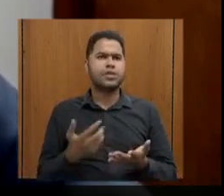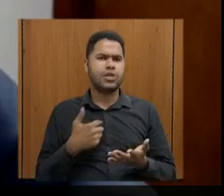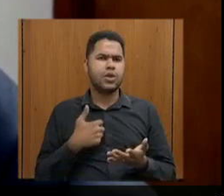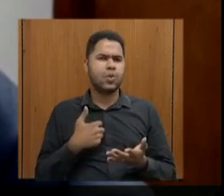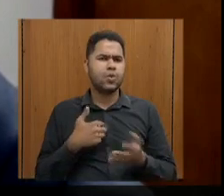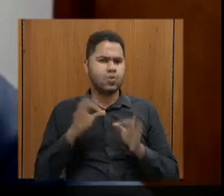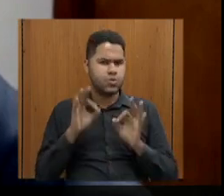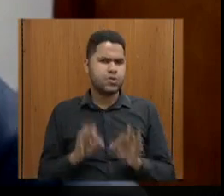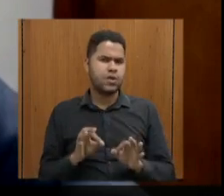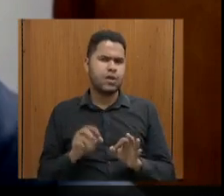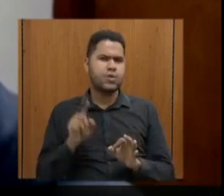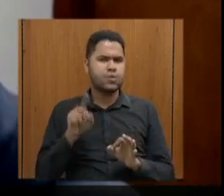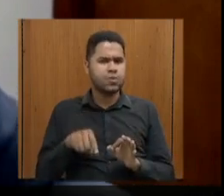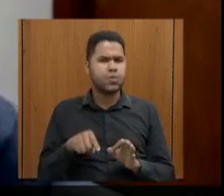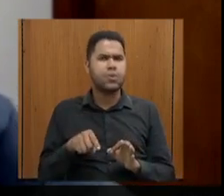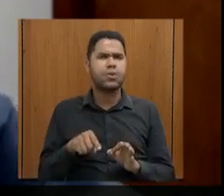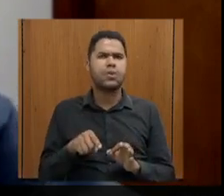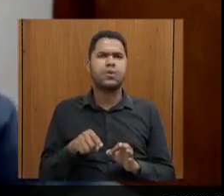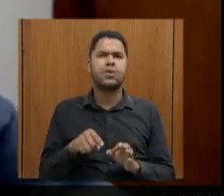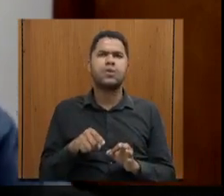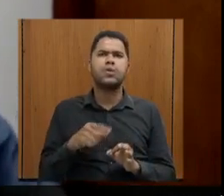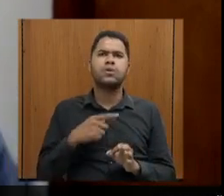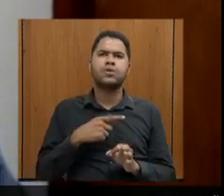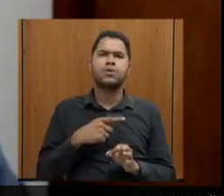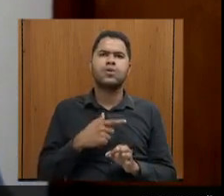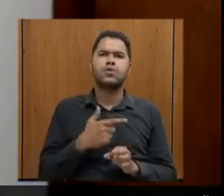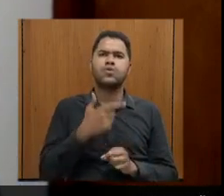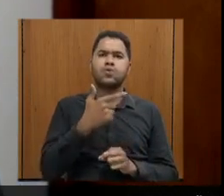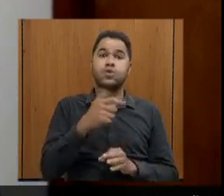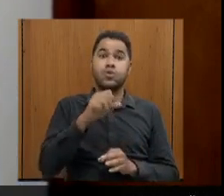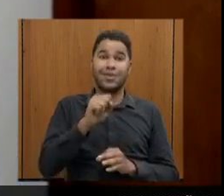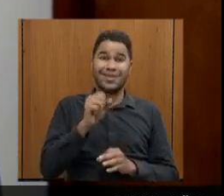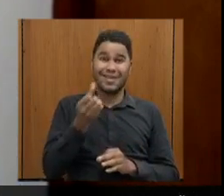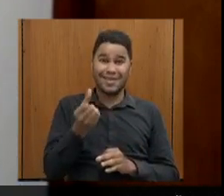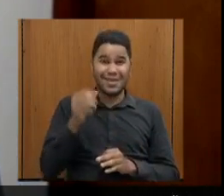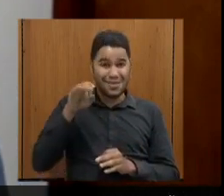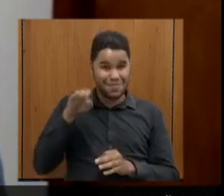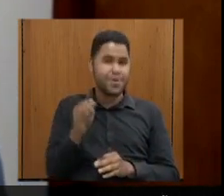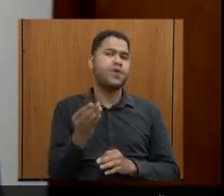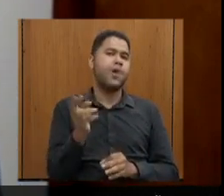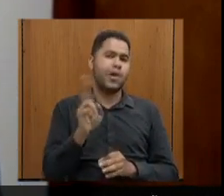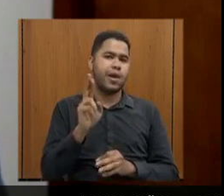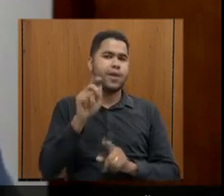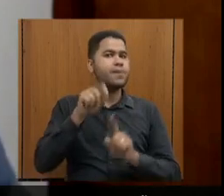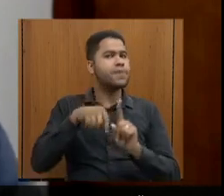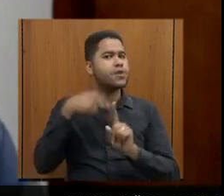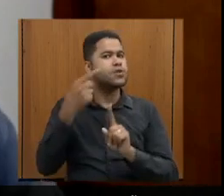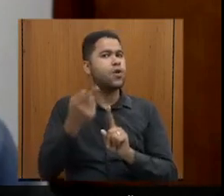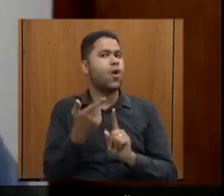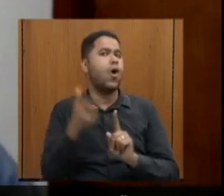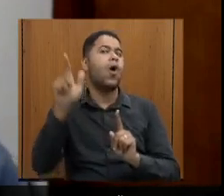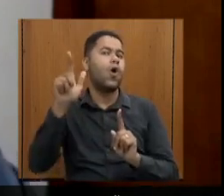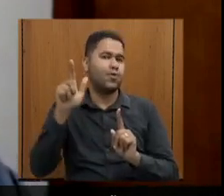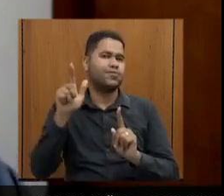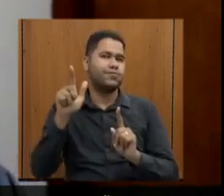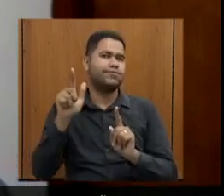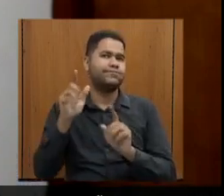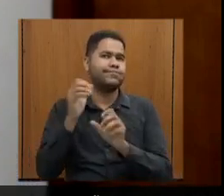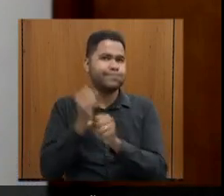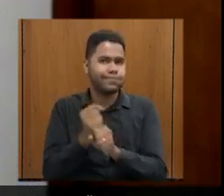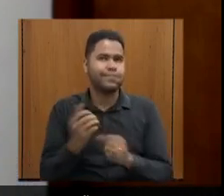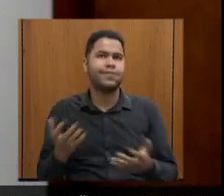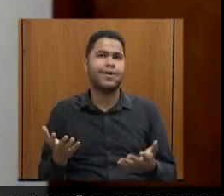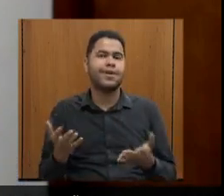nós estamos capacitando a barriga em 286 bilhões tem certeza que mês que vem já volta cifra fechar é